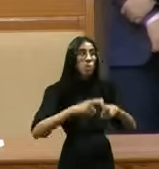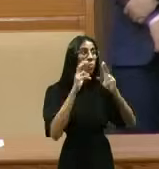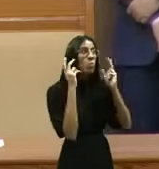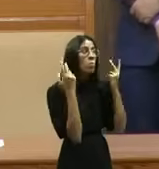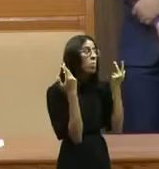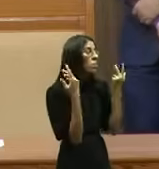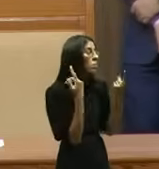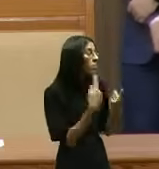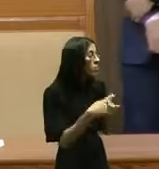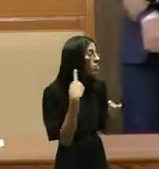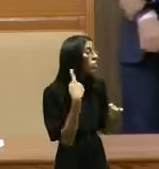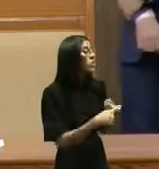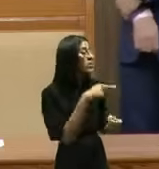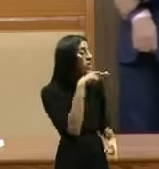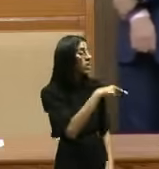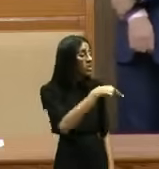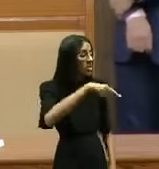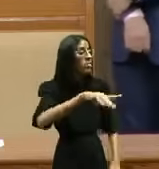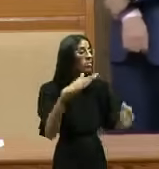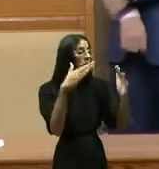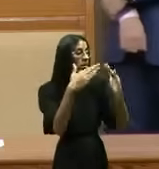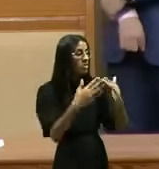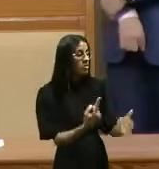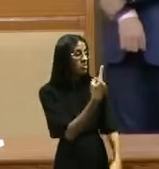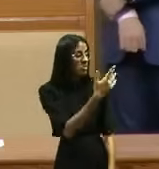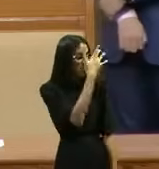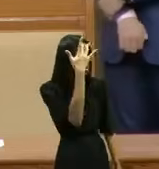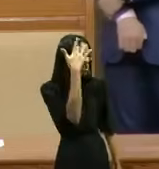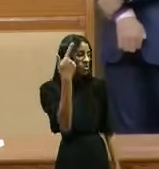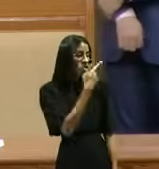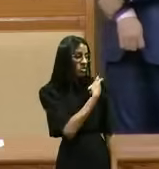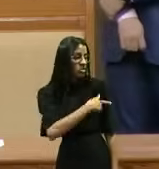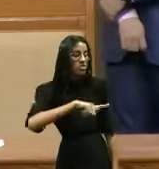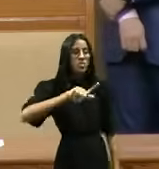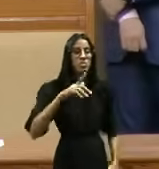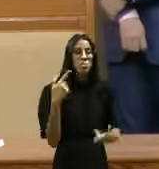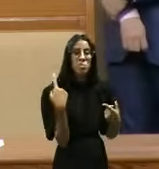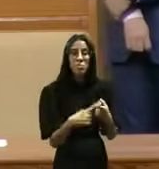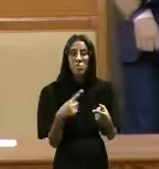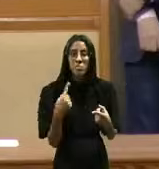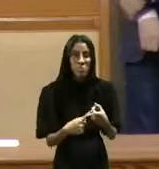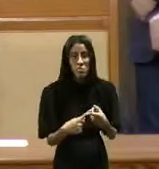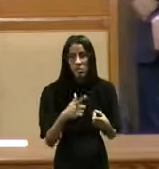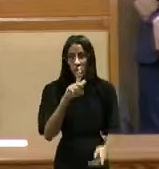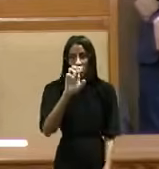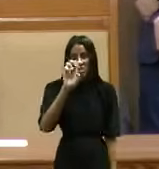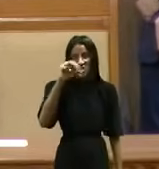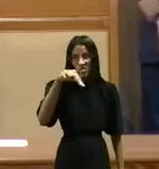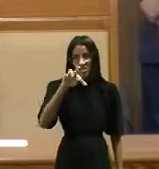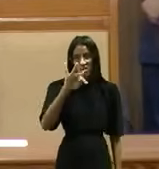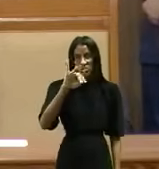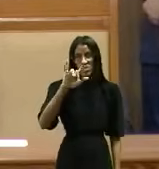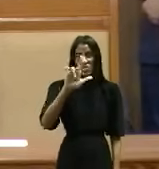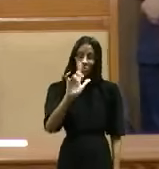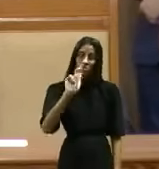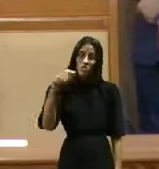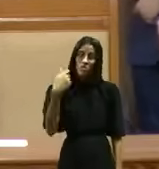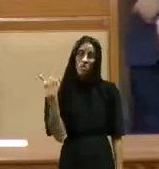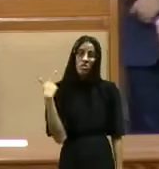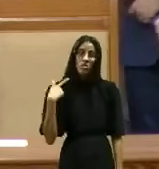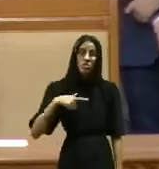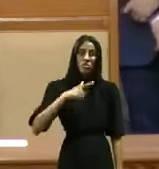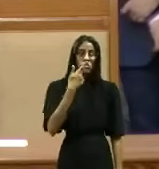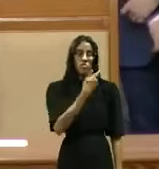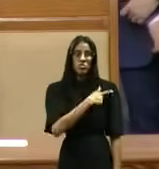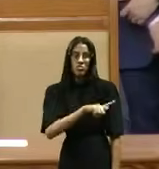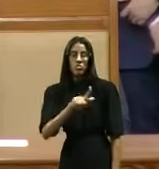de um Gentil tem irmão que é desse jeito na igreja ele não quer saber se almas estão sendo salvas ele